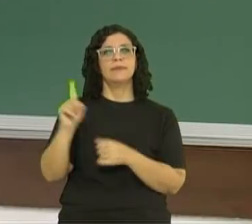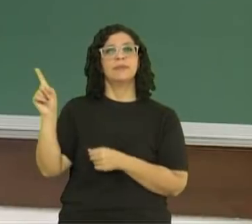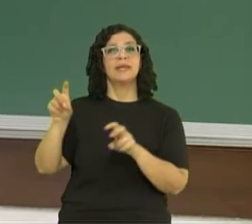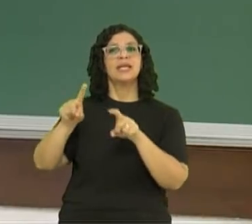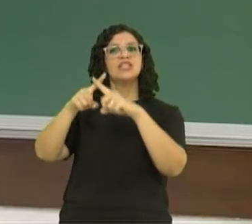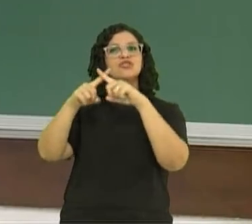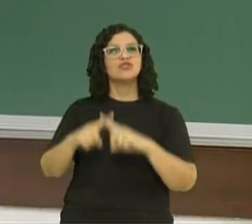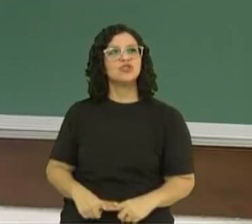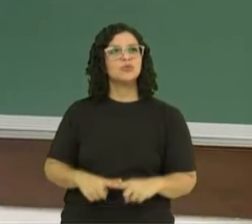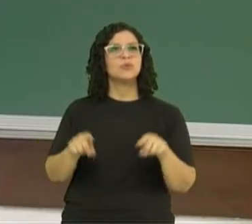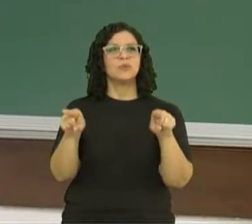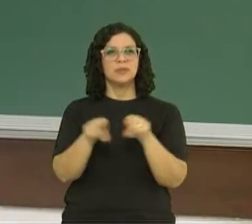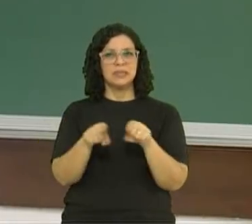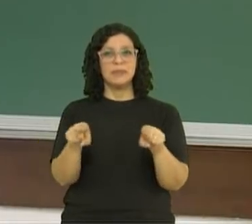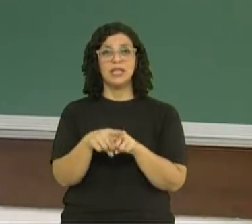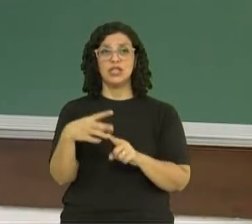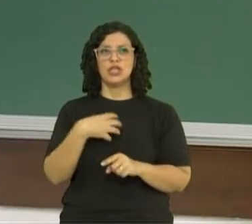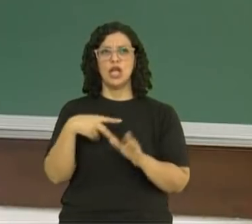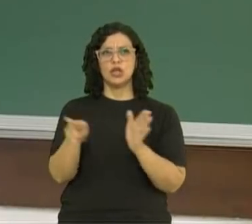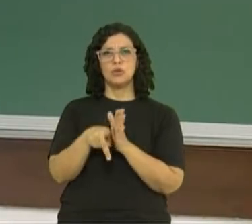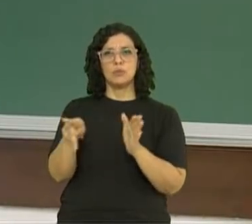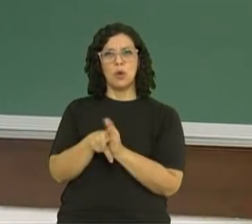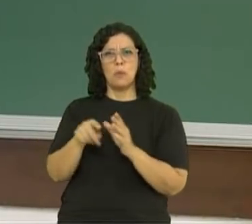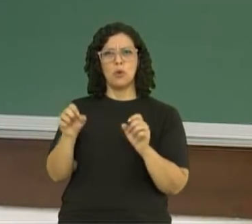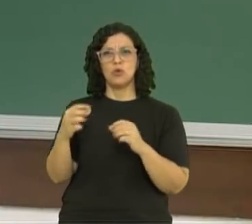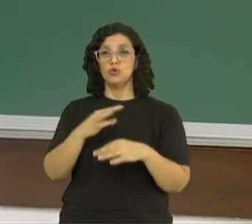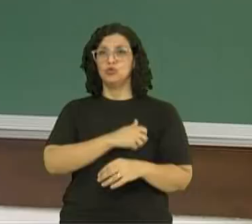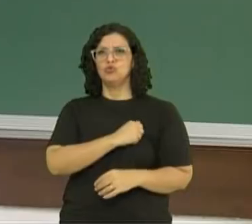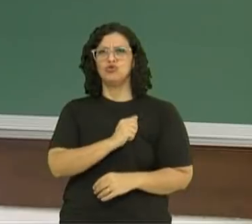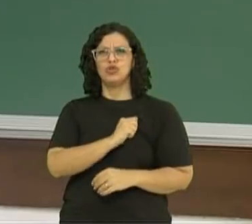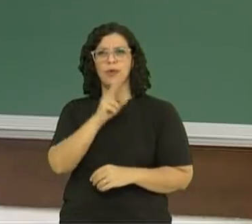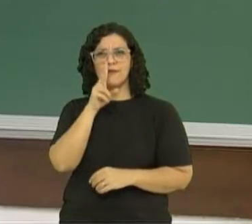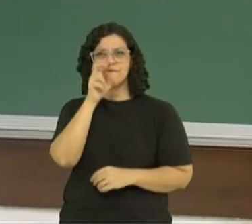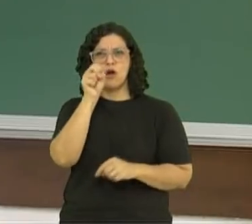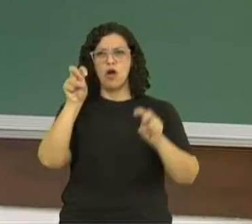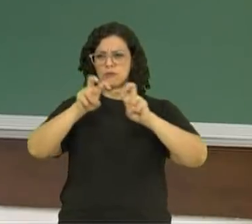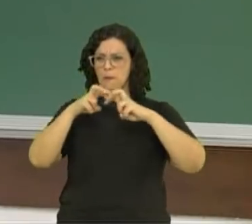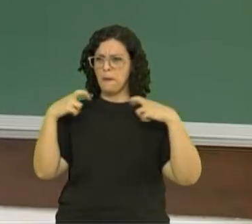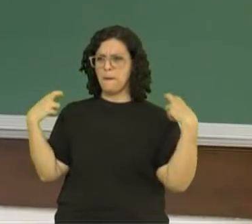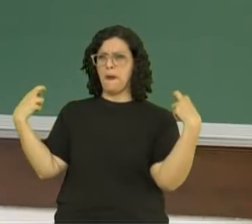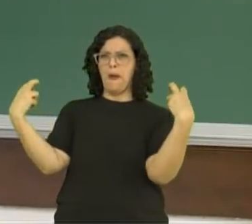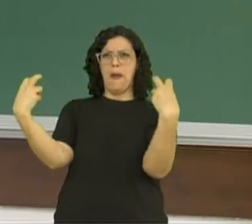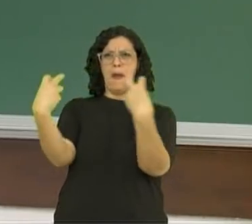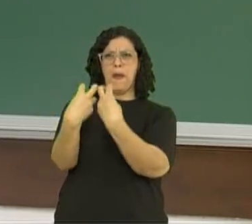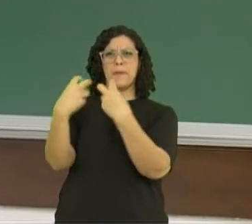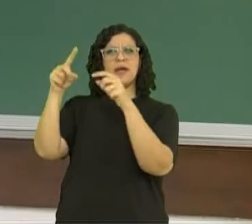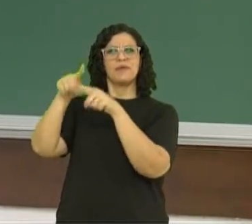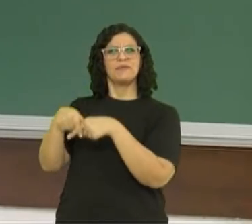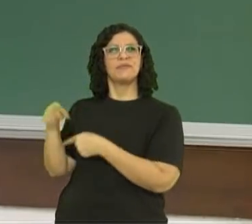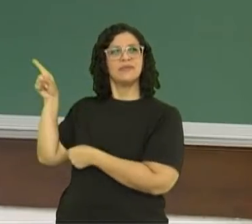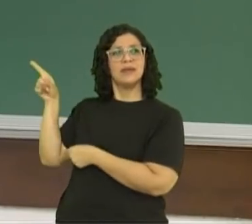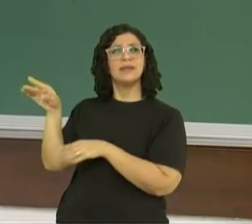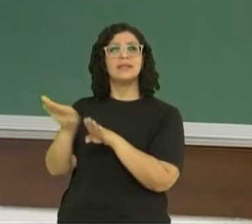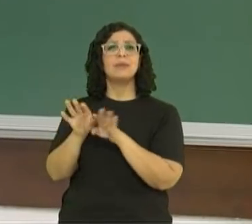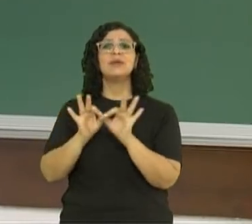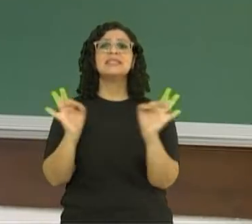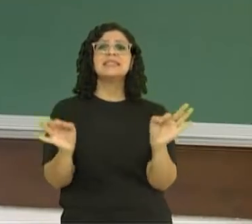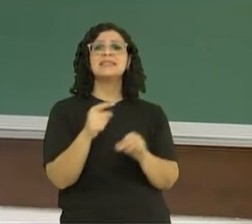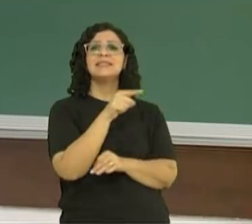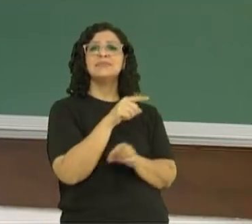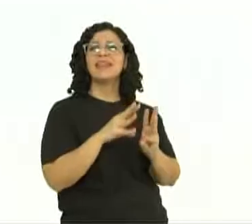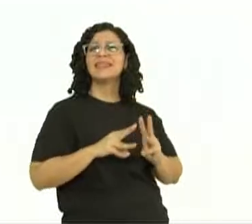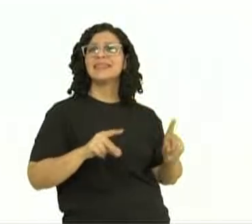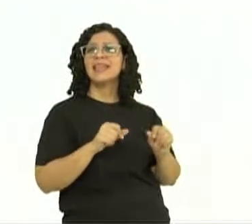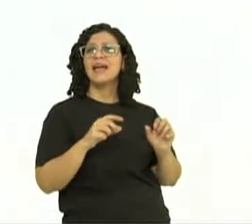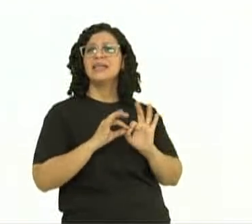Campeonatos também, né, então toda a pomposidade, né, a adrenalina de estar numa final de campeonato, né, pode ser representada aqui,